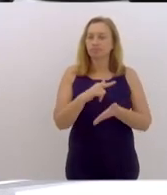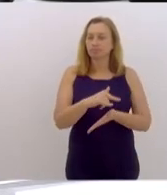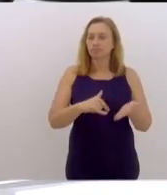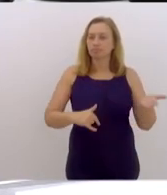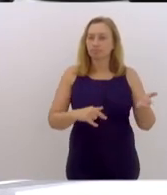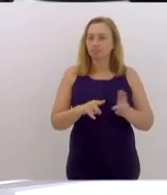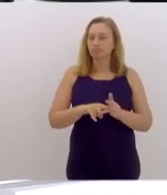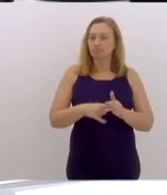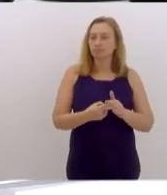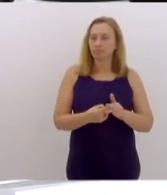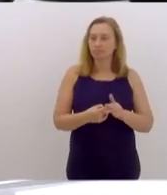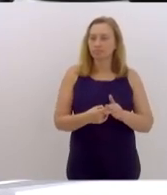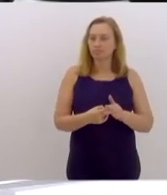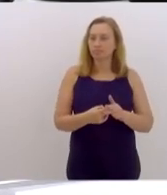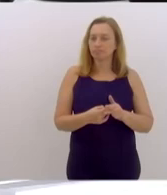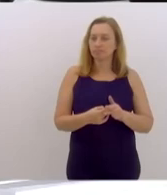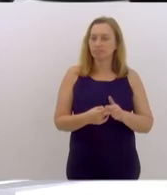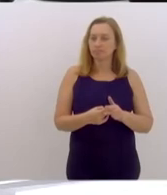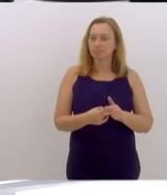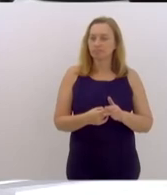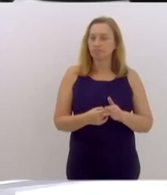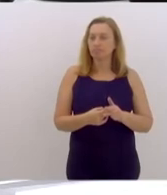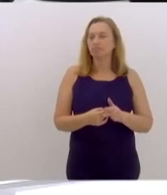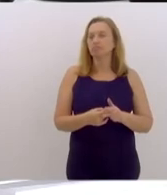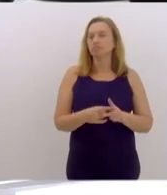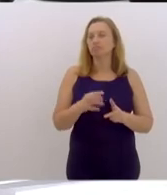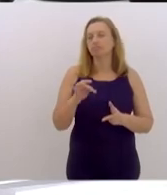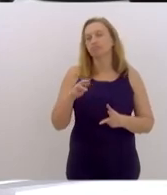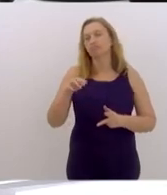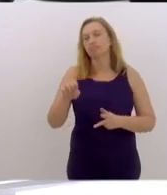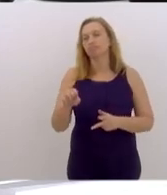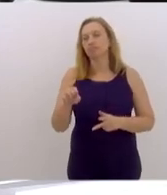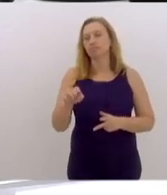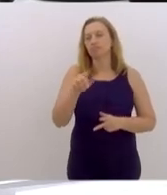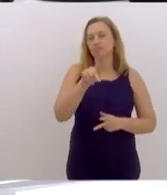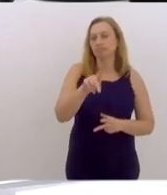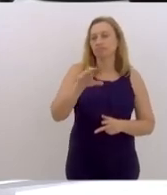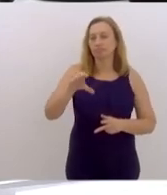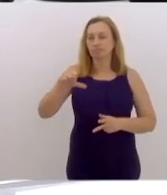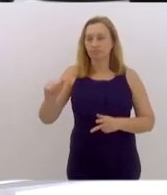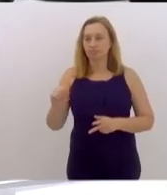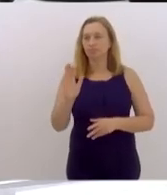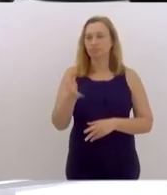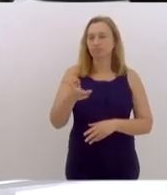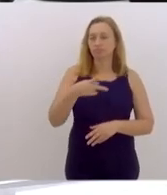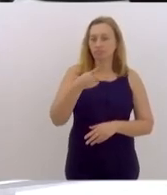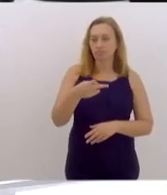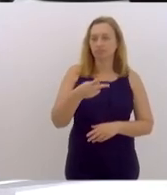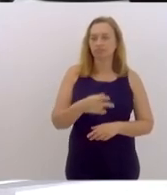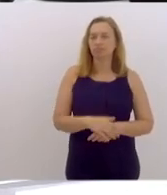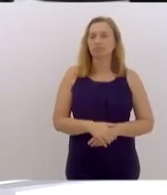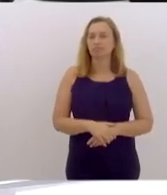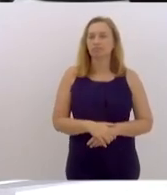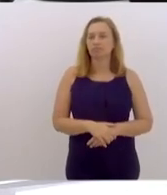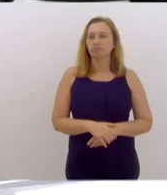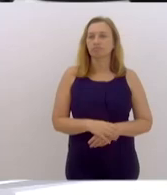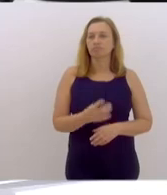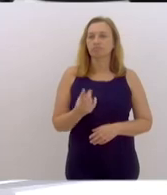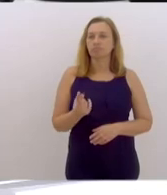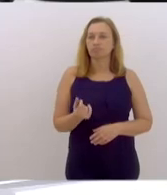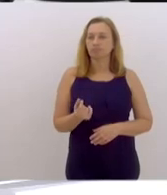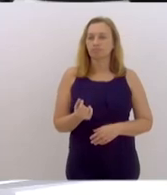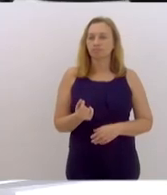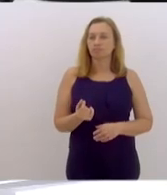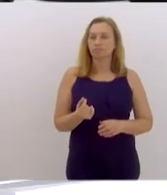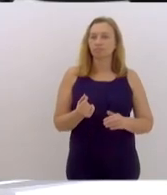altere o índice de correção tarifária passando do higiene para o IPCA que vossa excelência já colocou o que da tarifa um